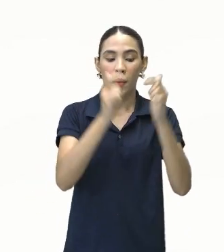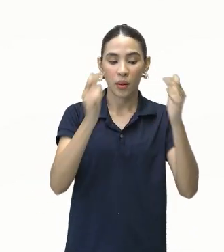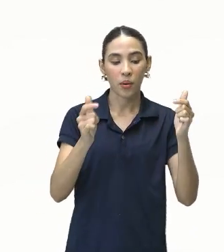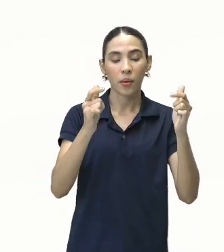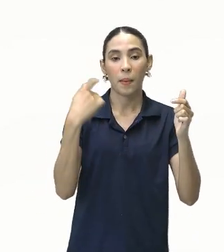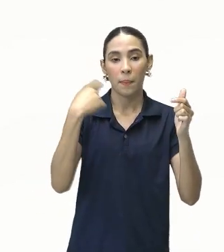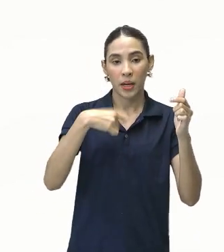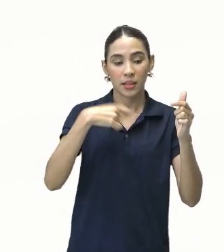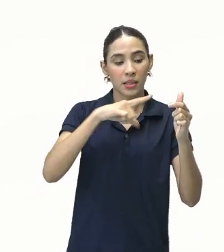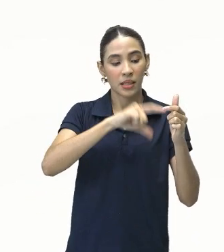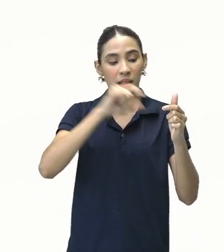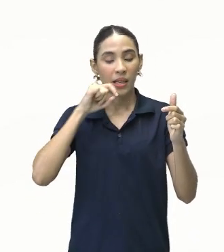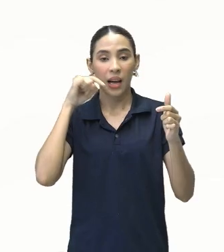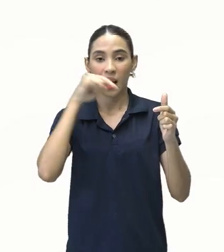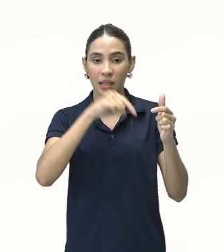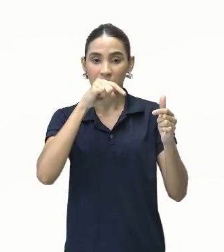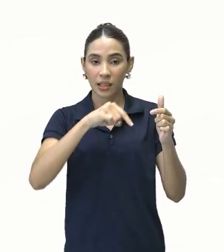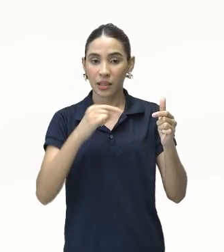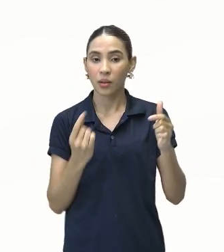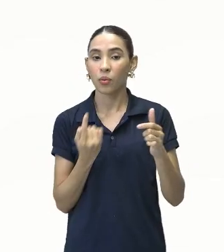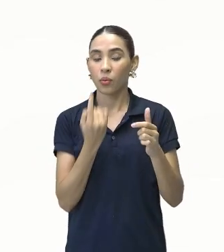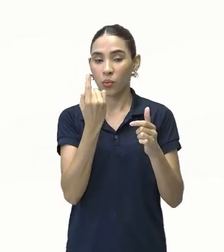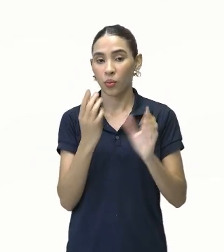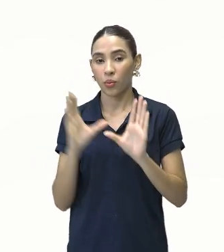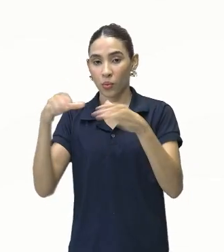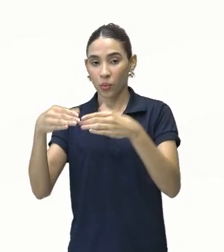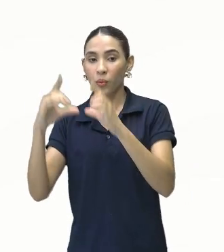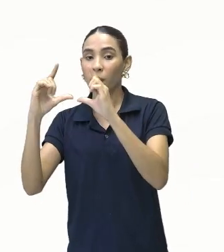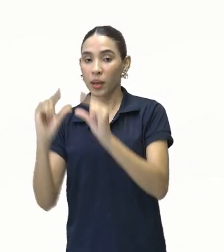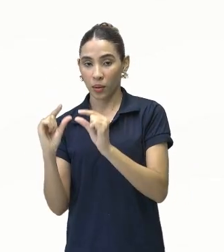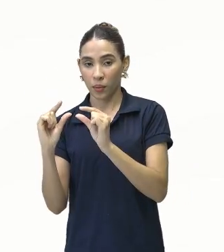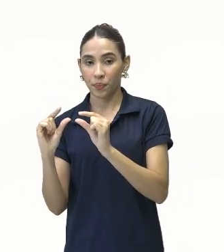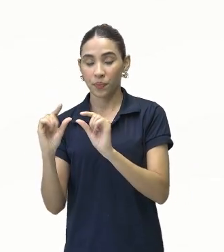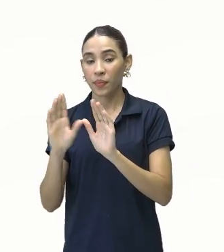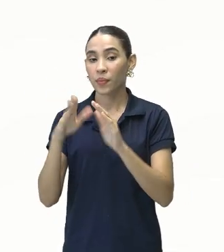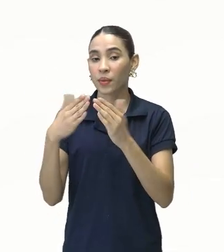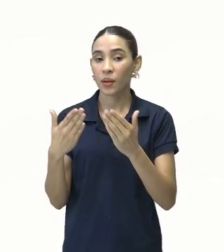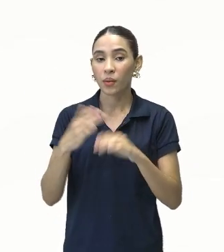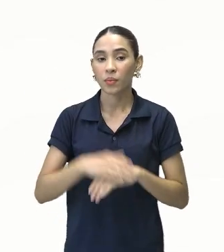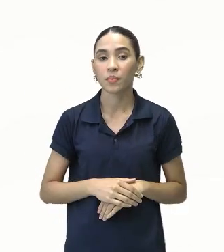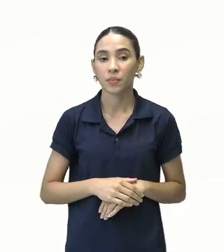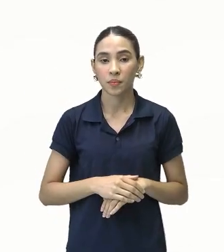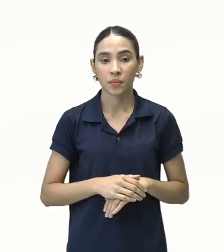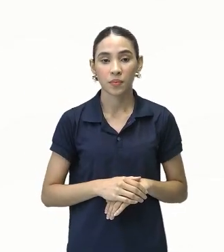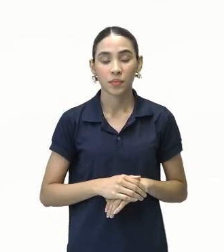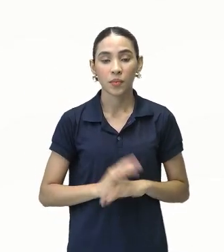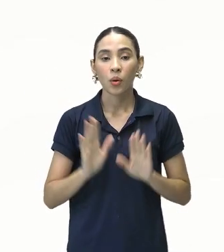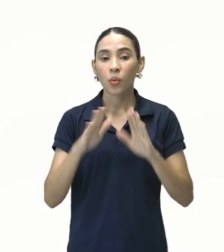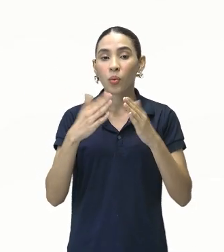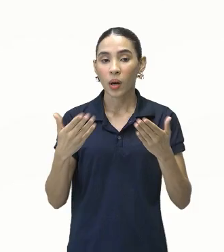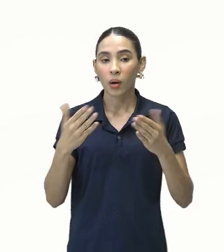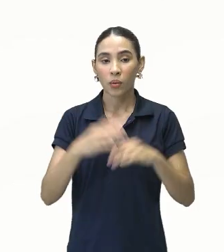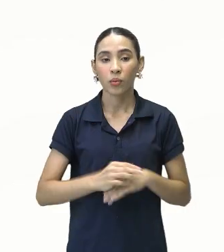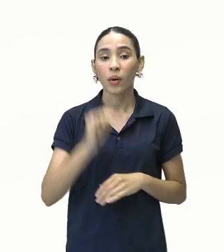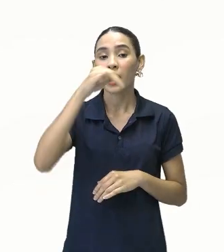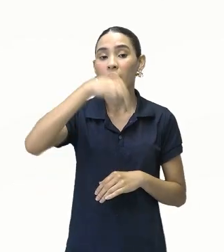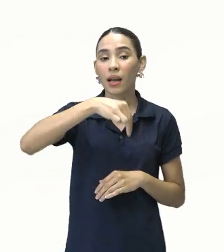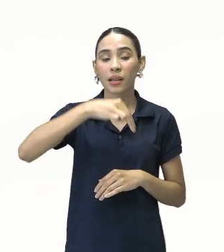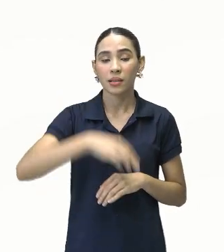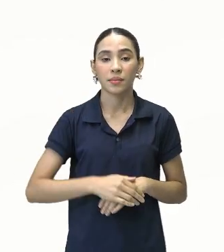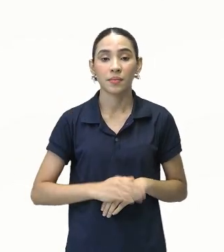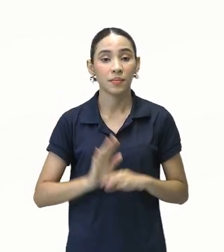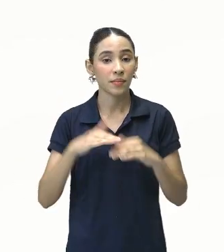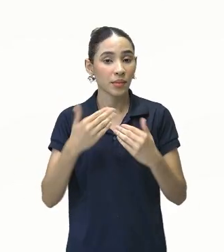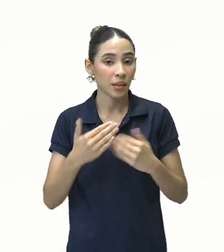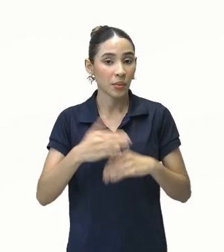conjunto maior nós iremos selecionar um grupo menor. Então, quem é o nosso, né? N é o